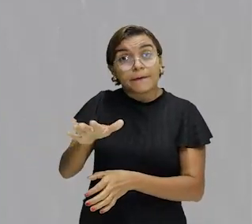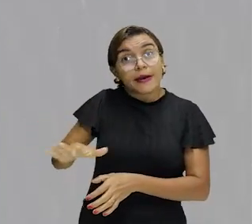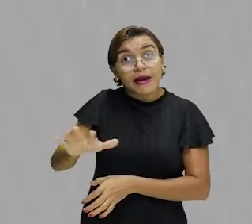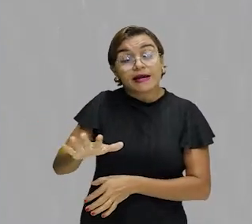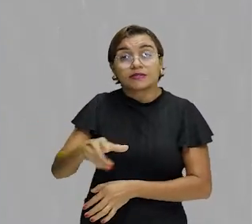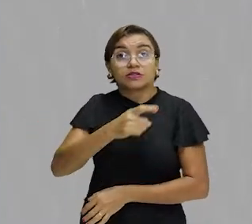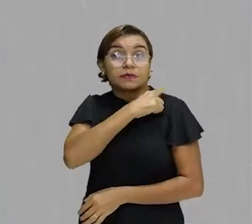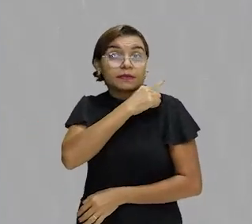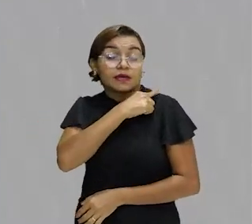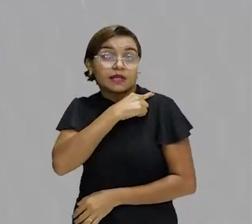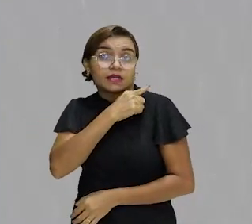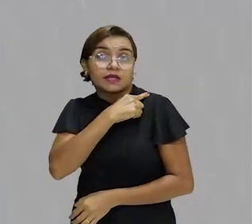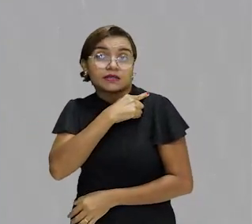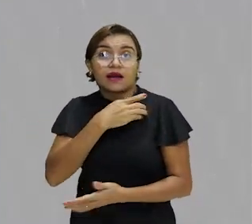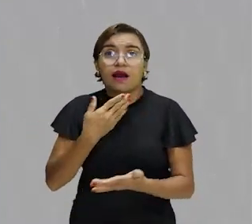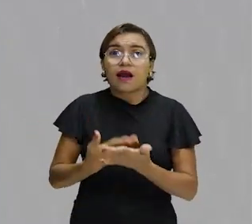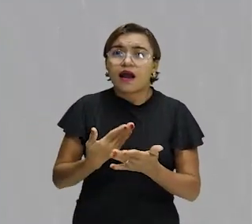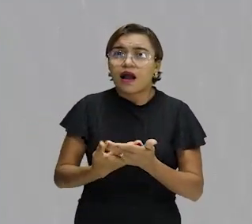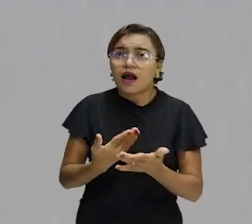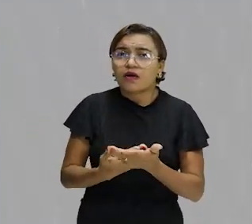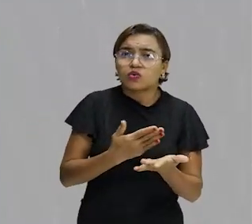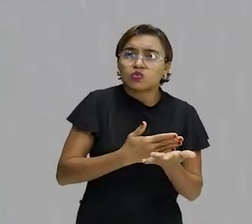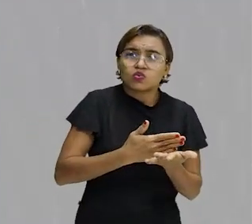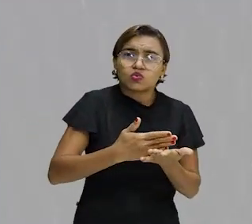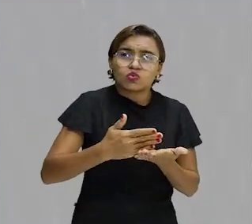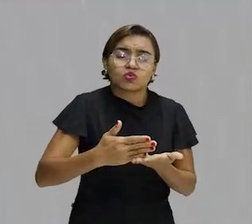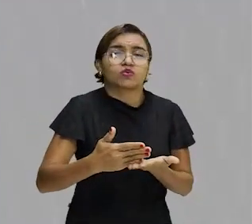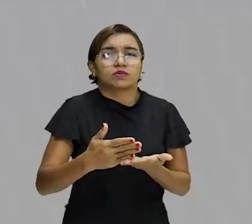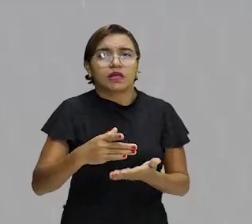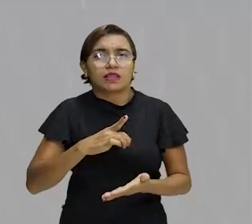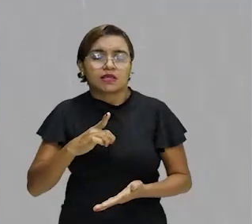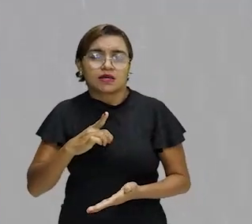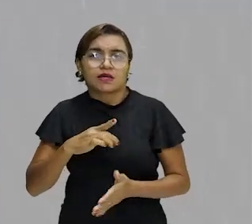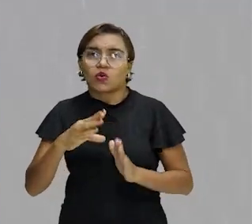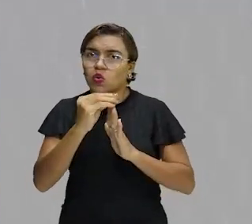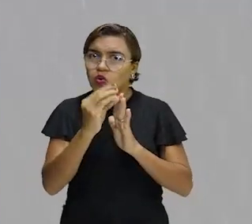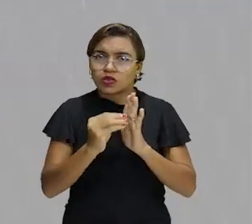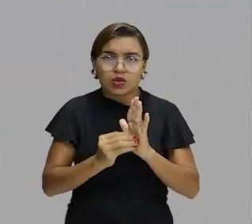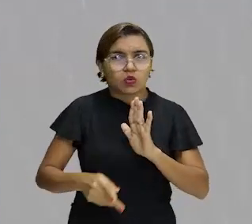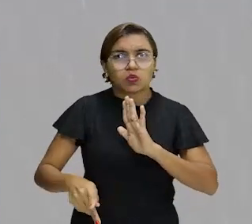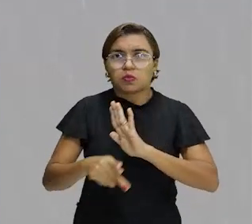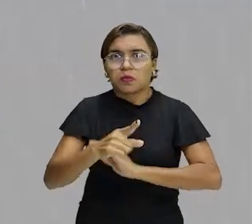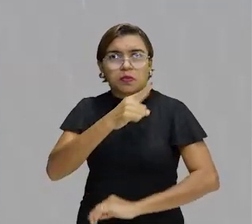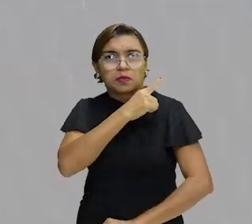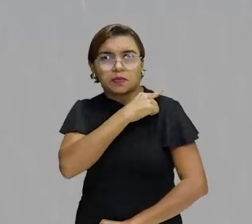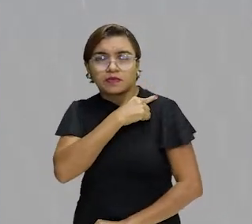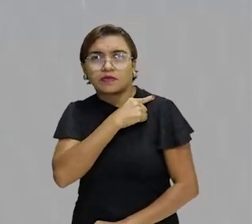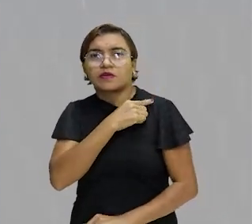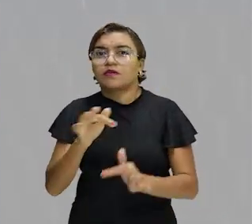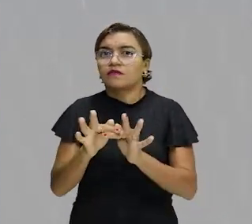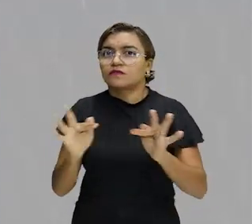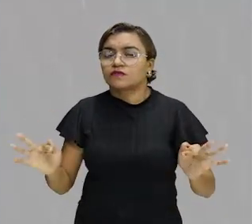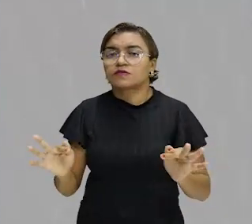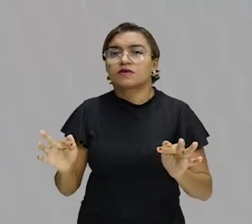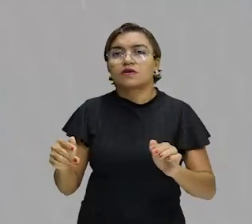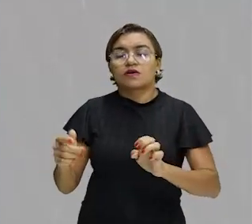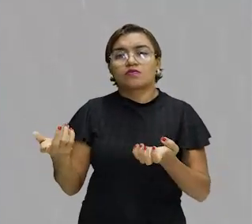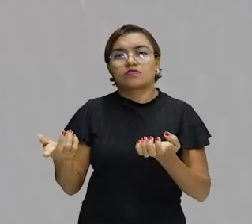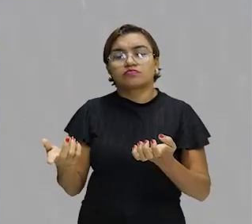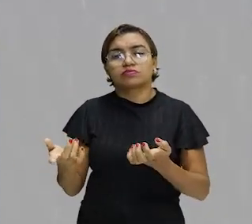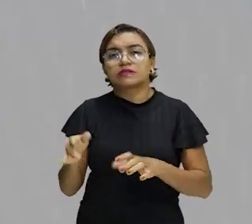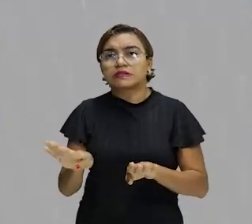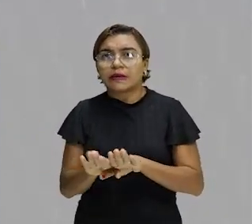equações exponenciais, tá? Então, não é para ter mistério nenhum, você está percebendo que todo tempo tem uma associação. Perceba